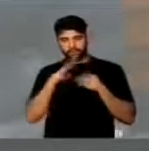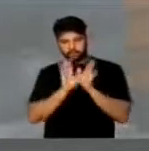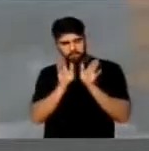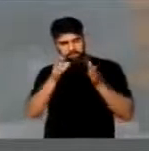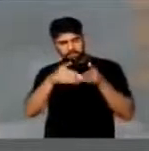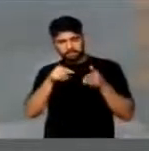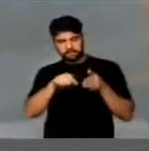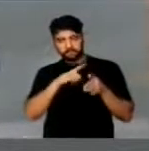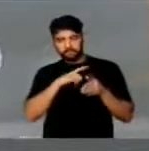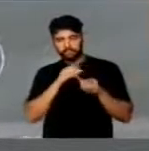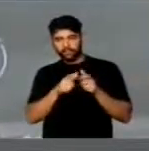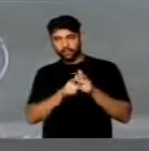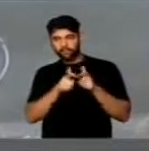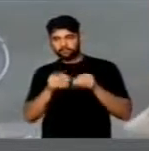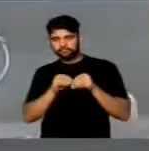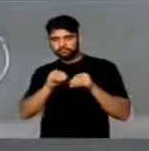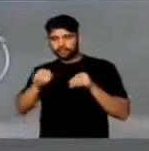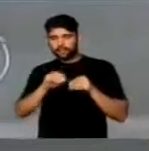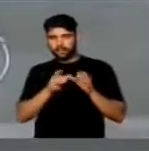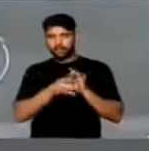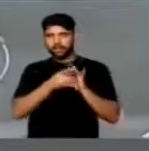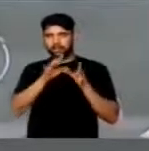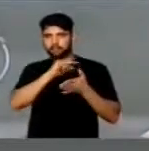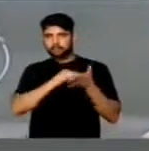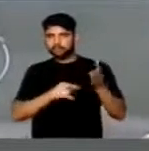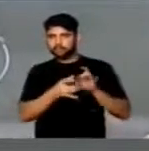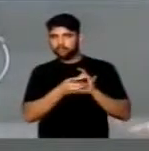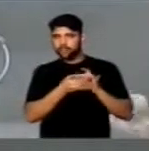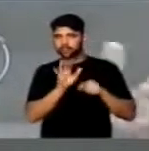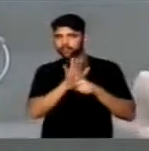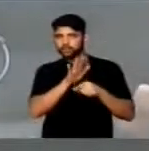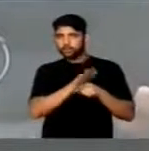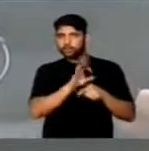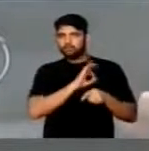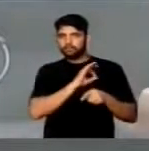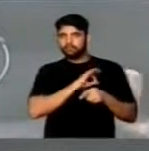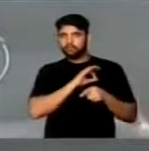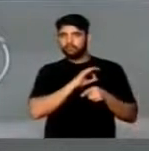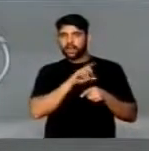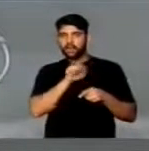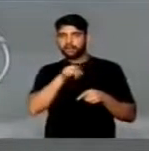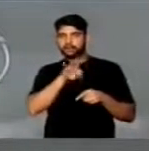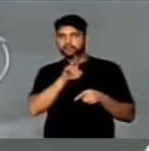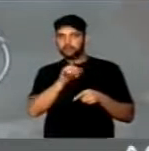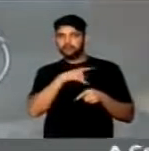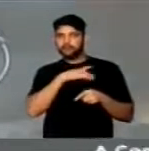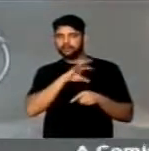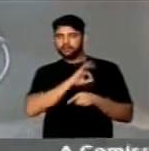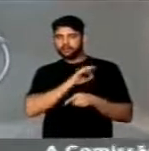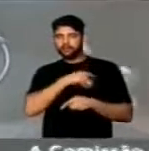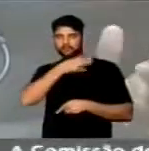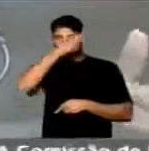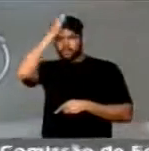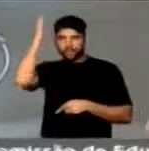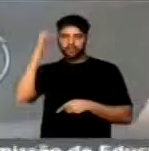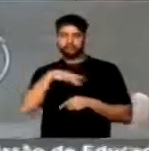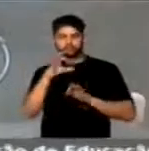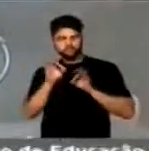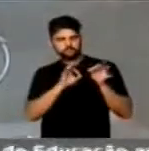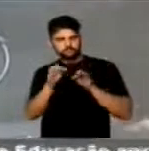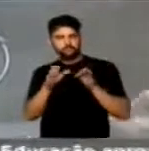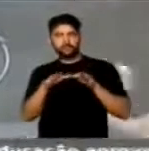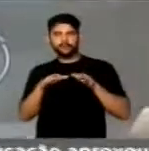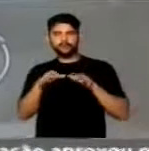objetivo de estender a anistia para policiais, bombeiros que se